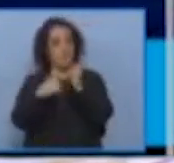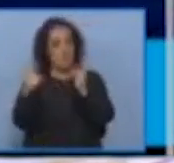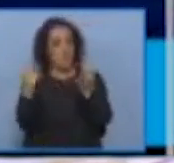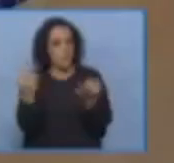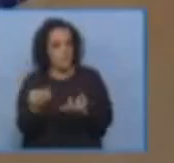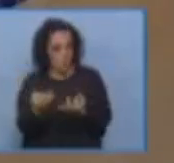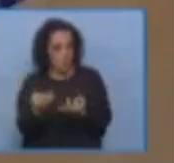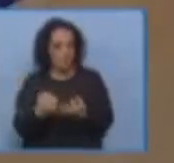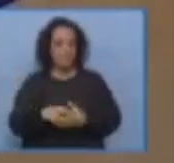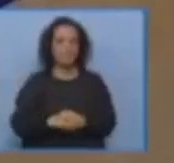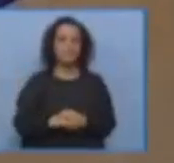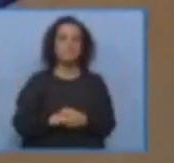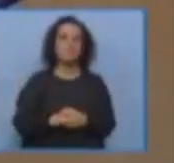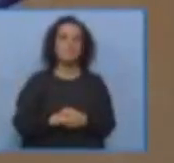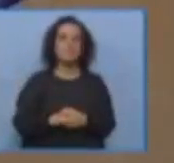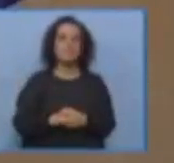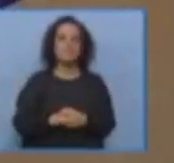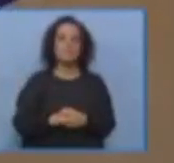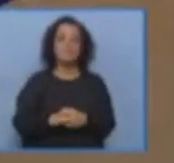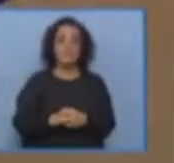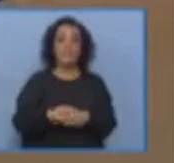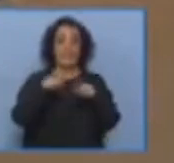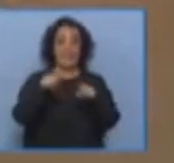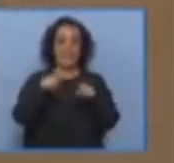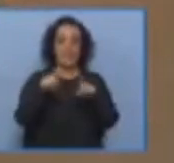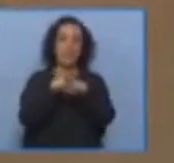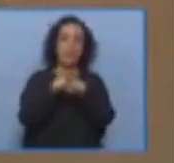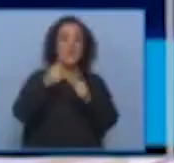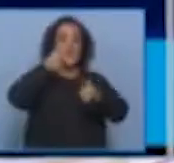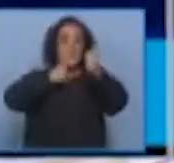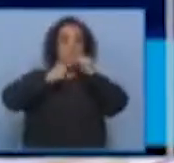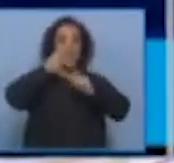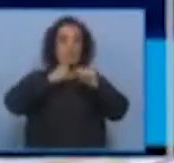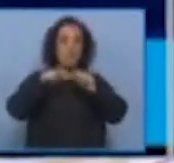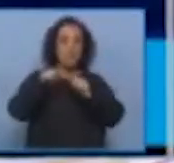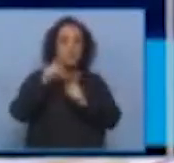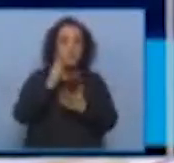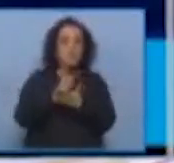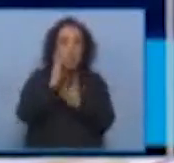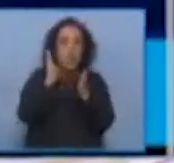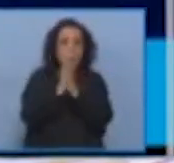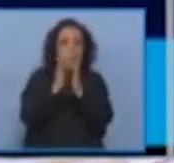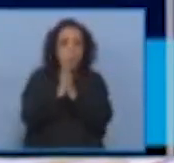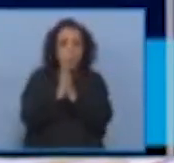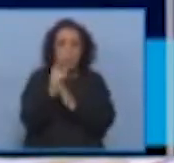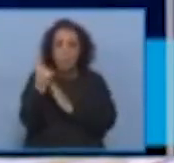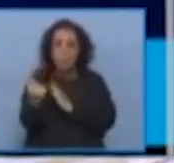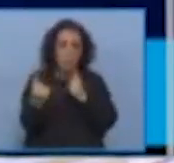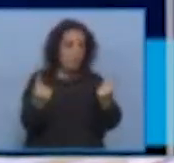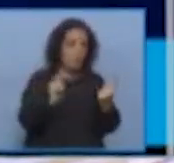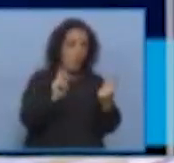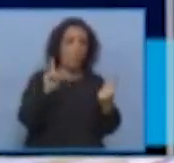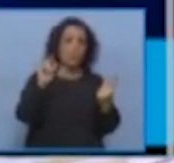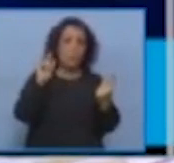Agora, não são, essas feridas não são exclusivas destas duas igrejas, infelizmente há também o caso do